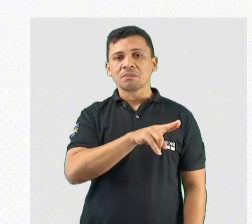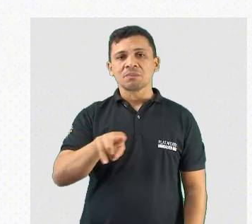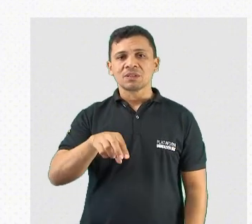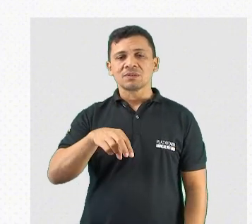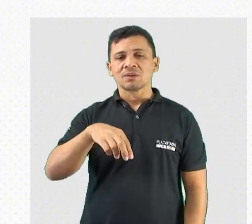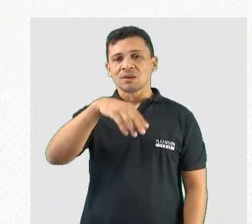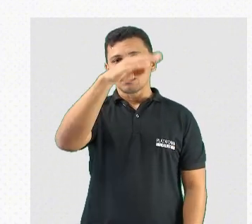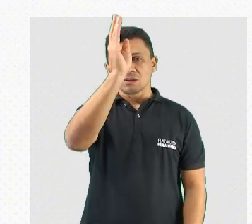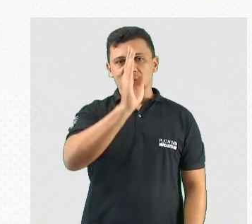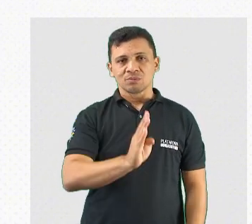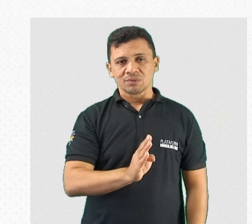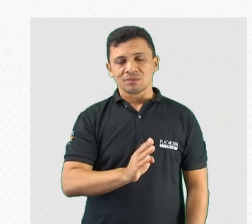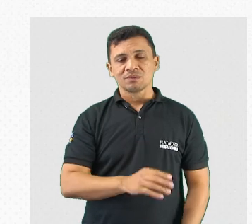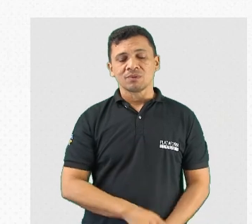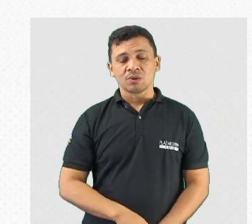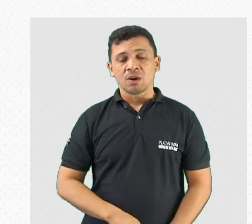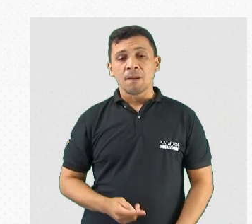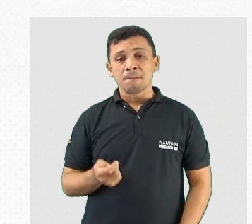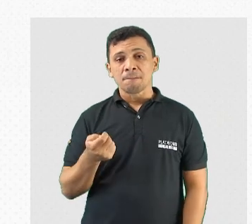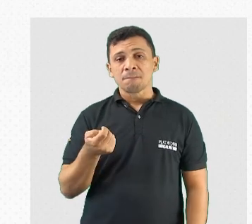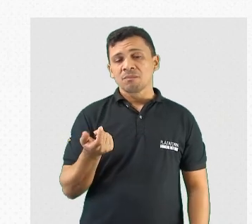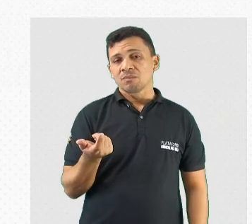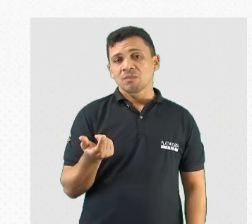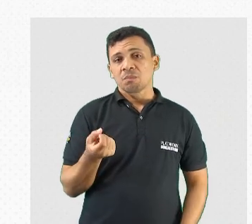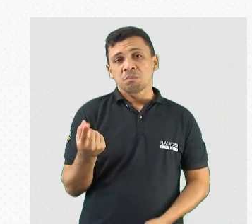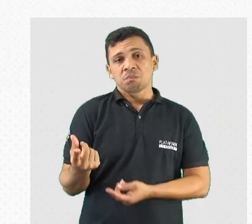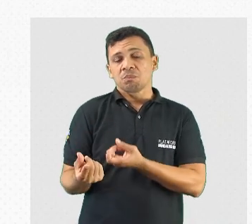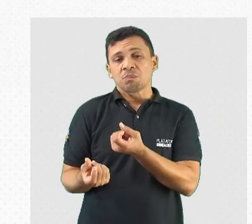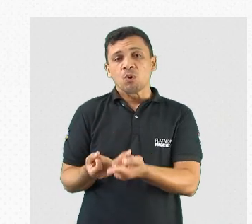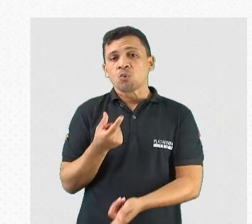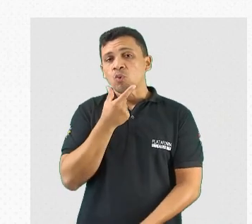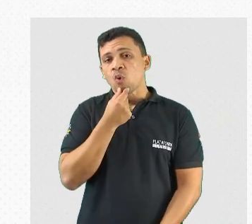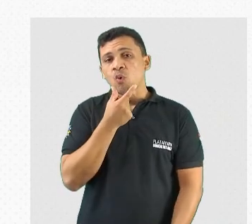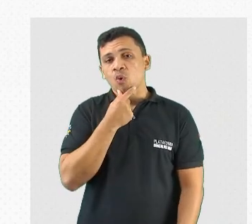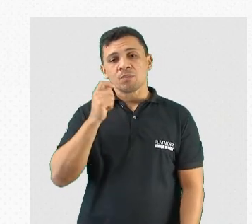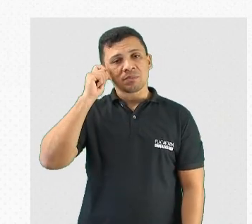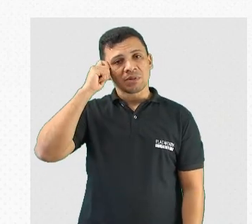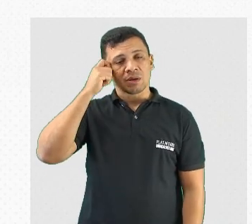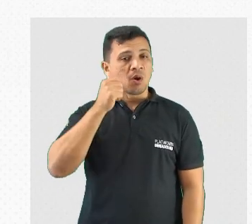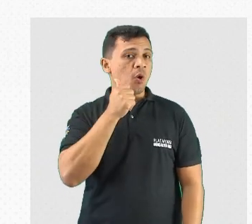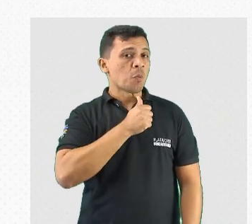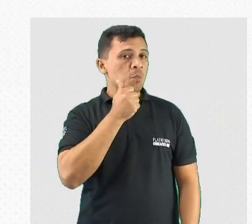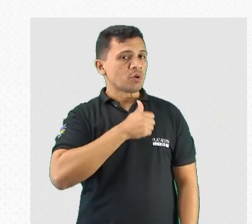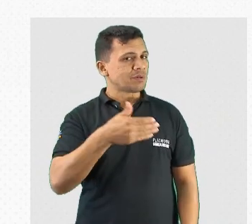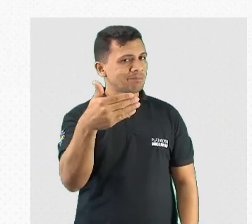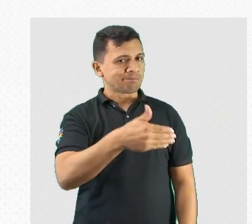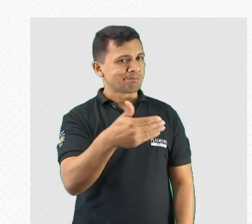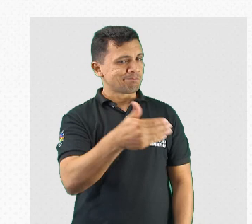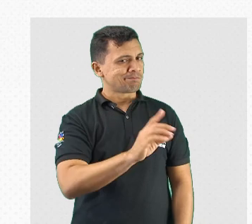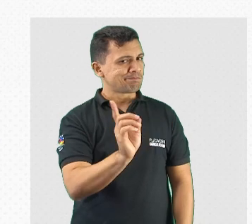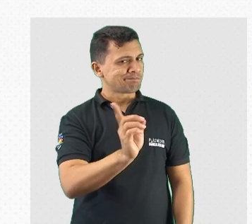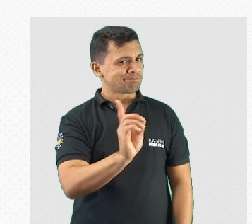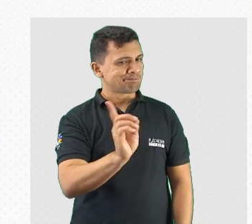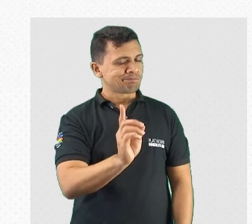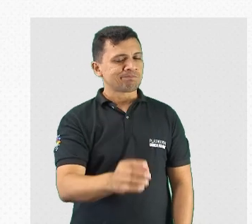um dos poucos homens negros, homens, porque as mulheres não frequentavam, né, não havia possibilidade,